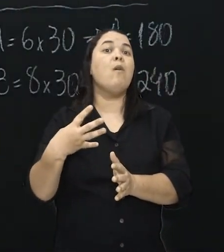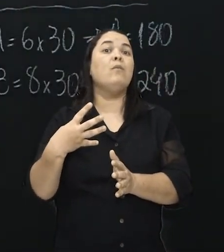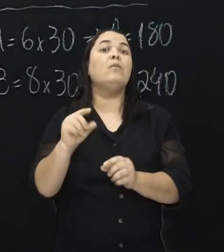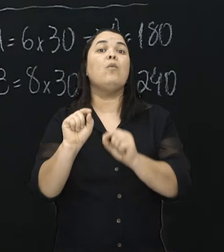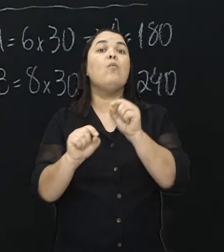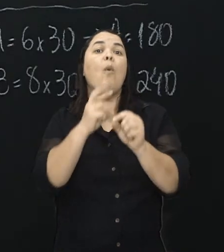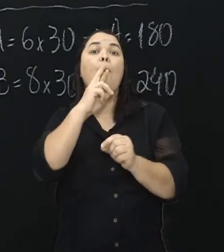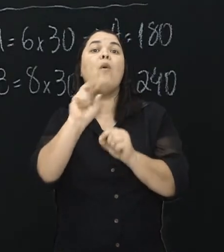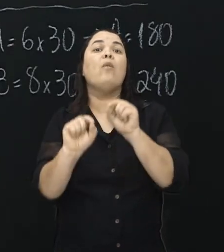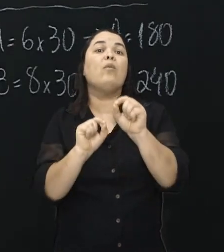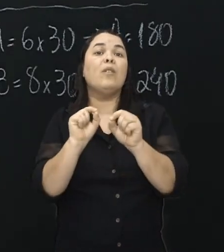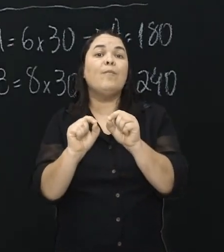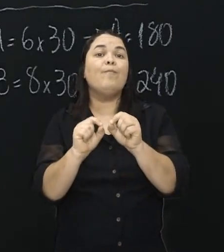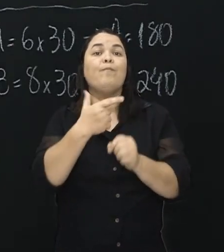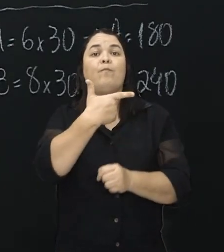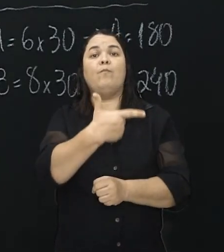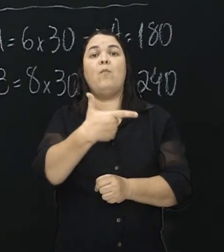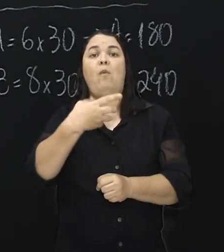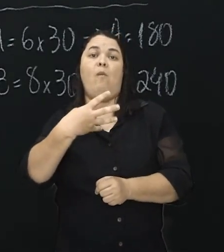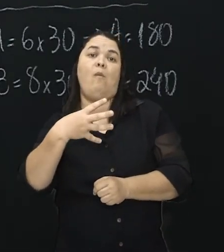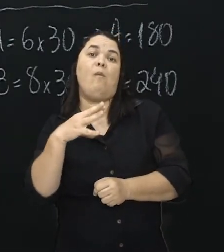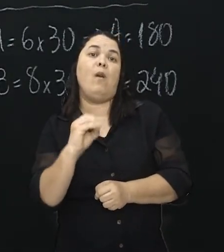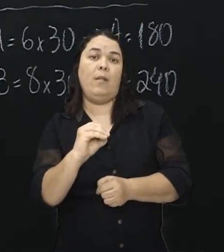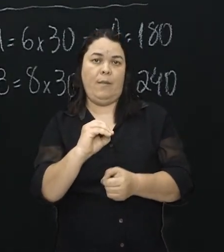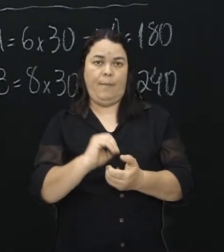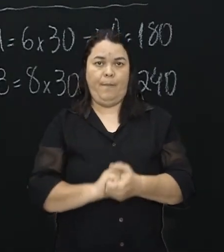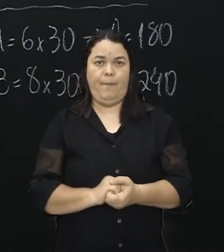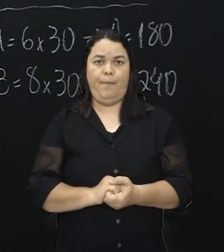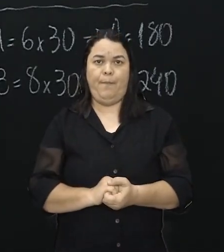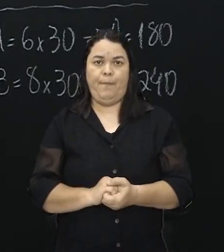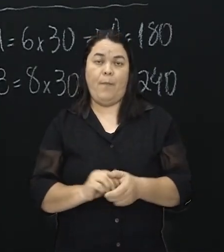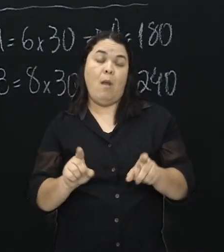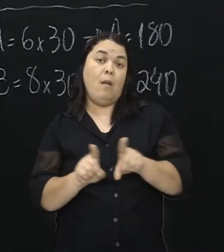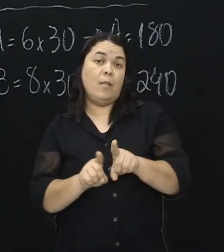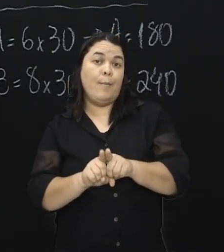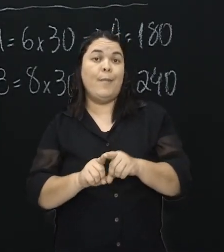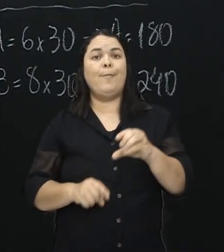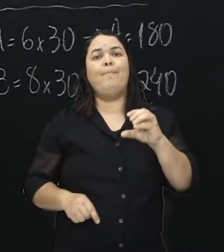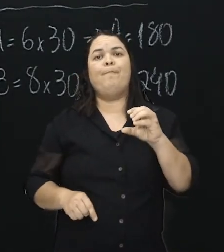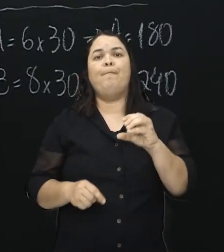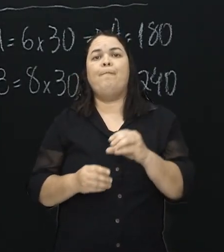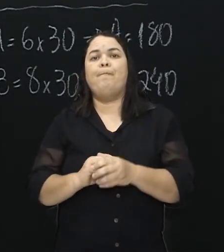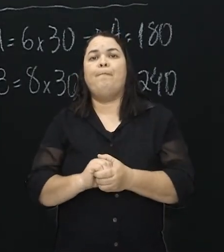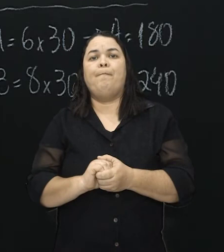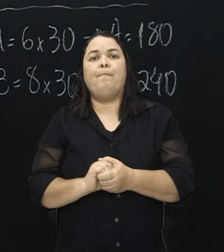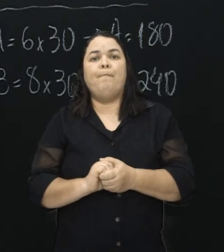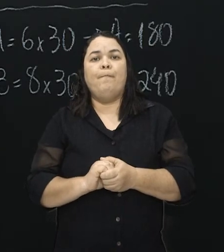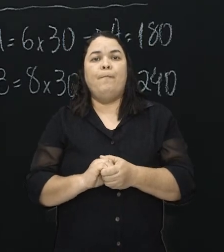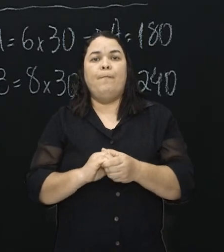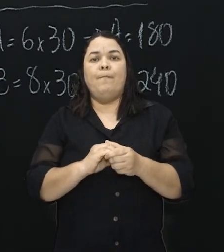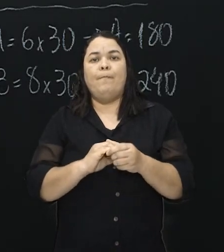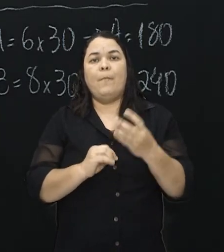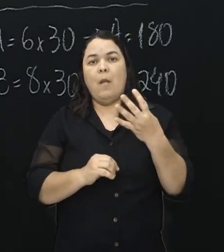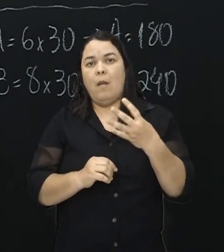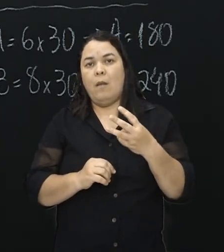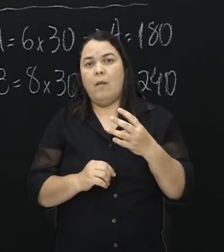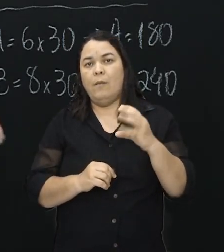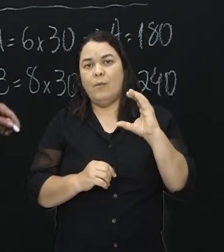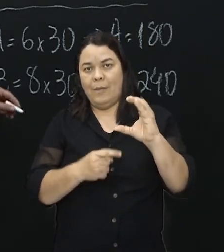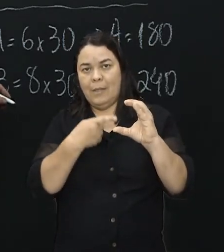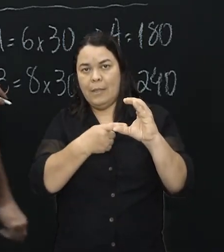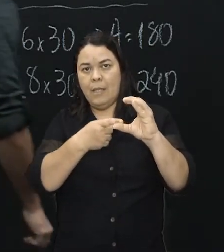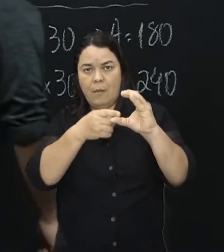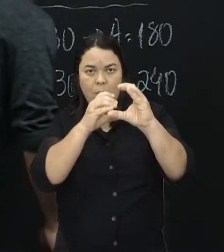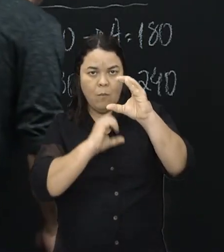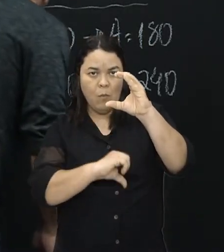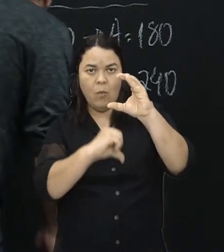parte vale 240. Assim como a nossa última parte, aliás, é C